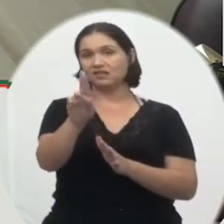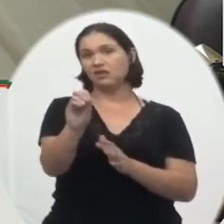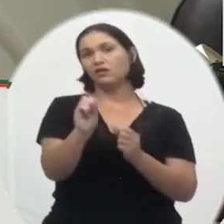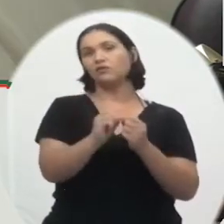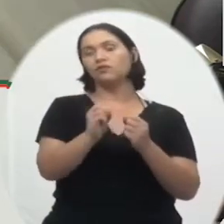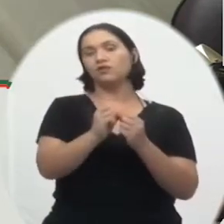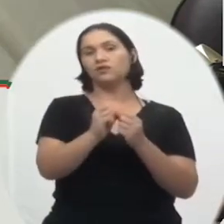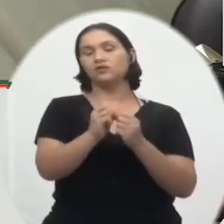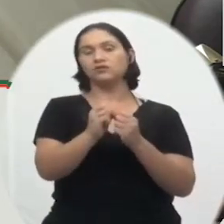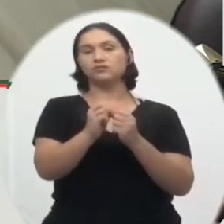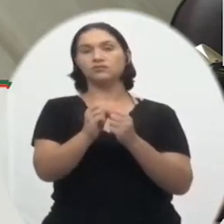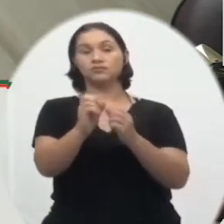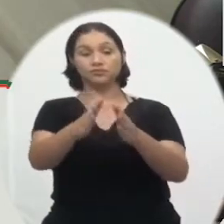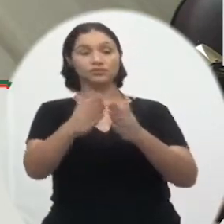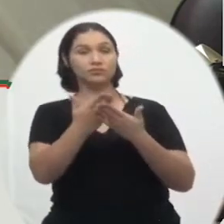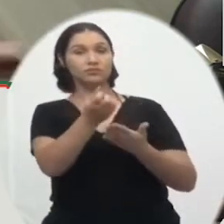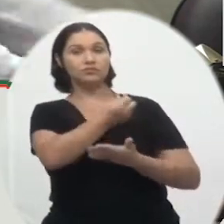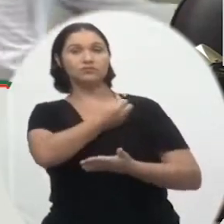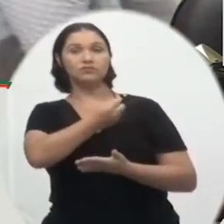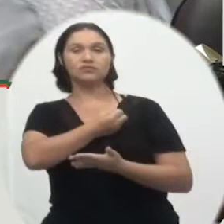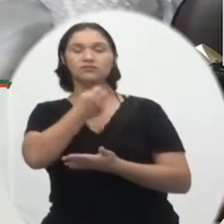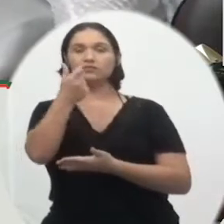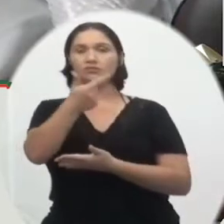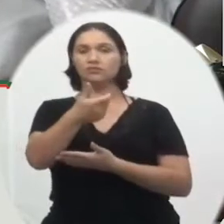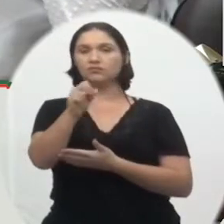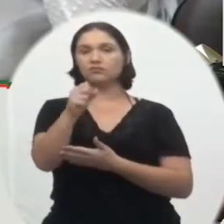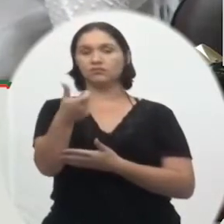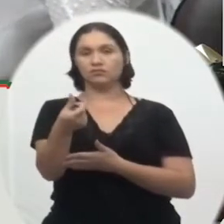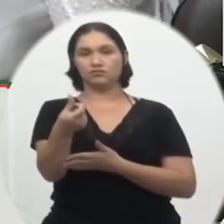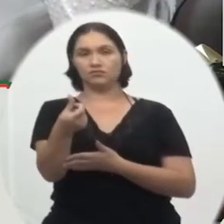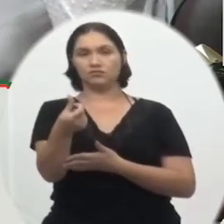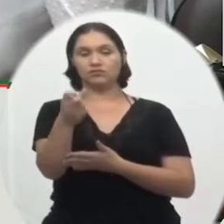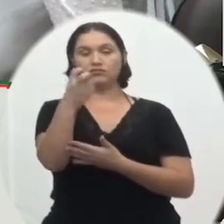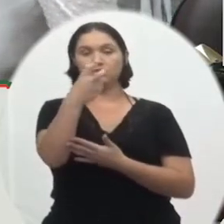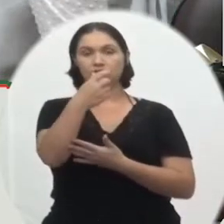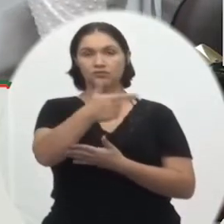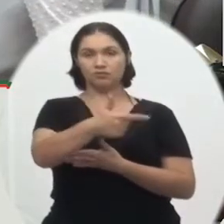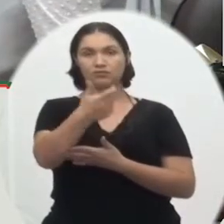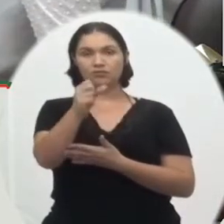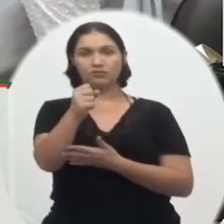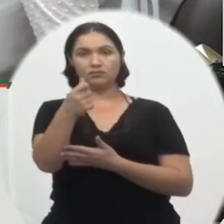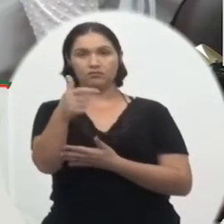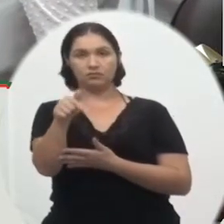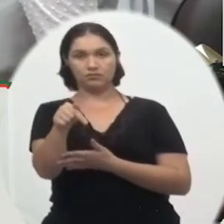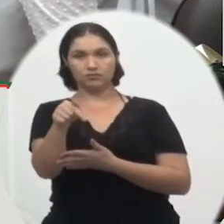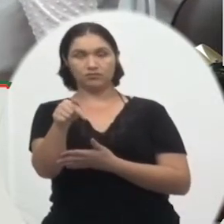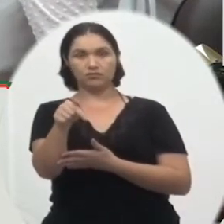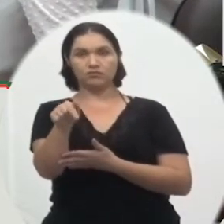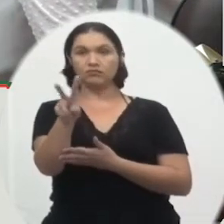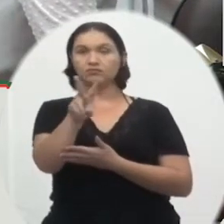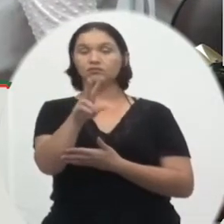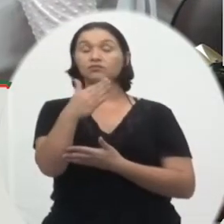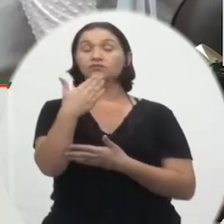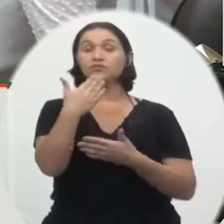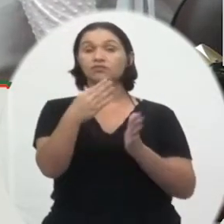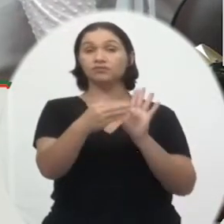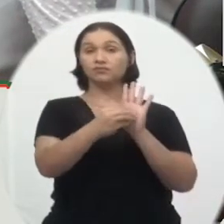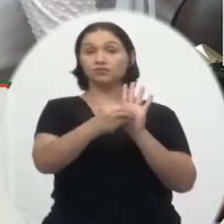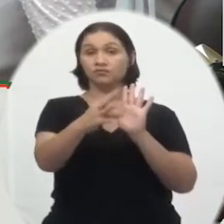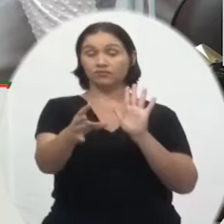Casagrande. Requerimentos números 286 e 287/19, indicação